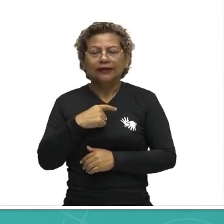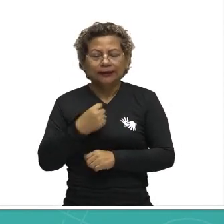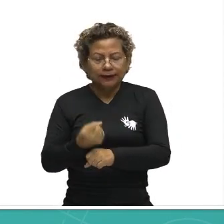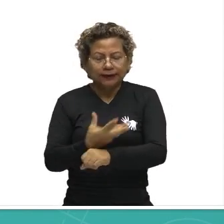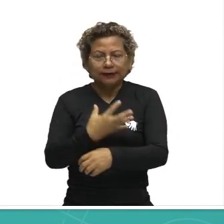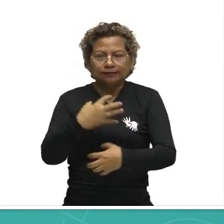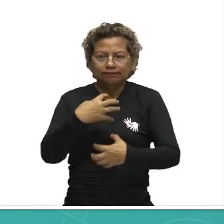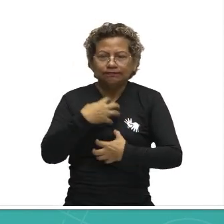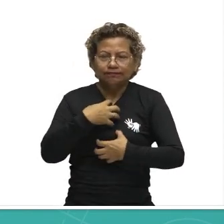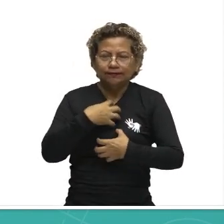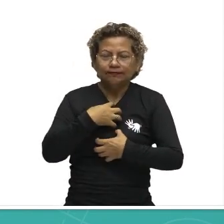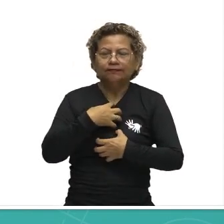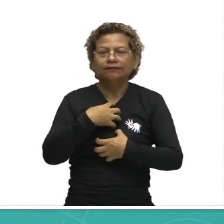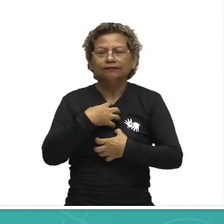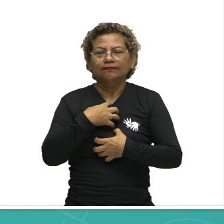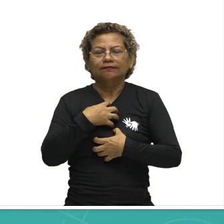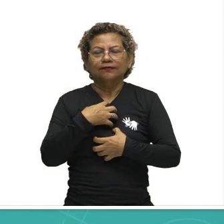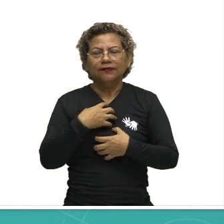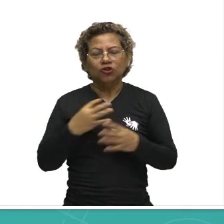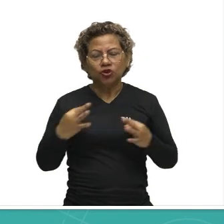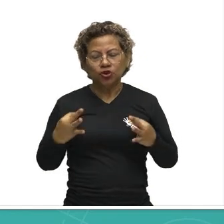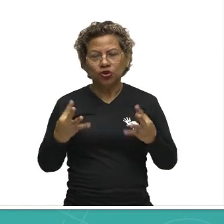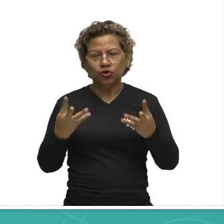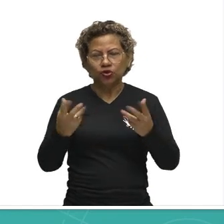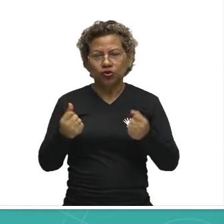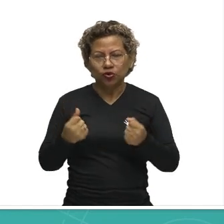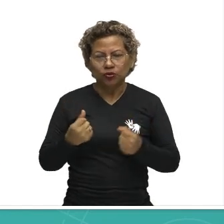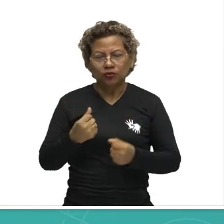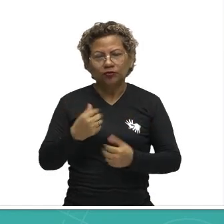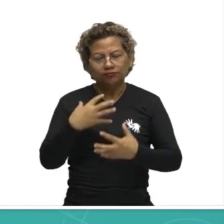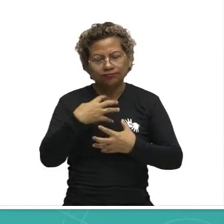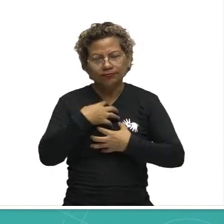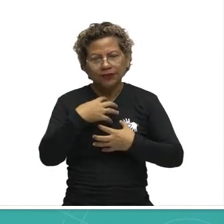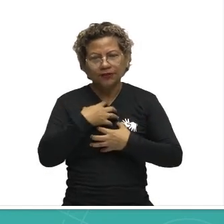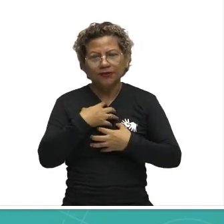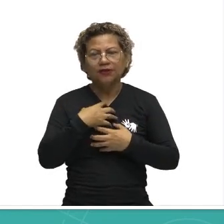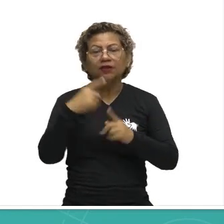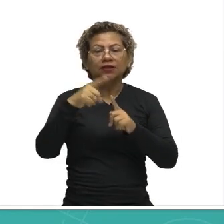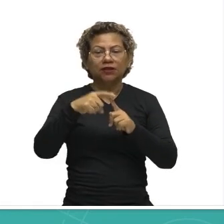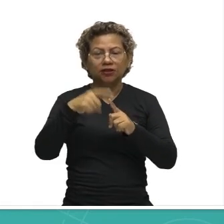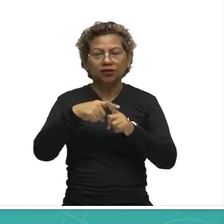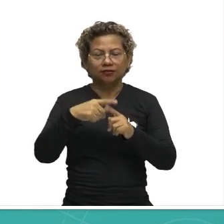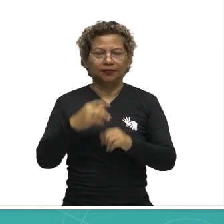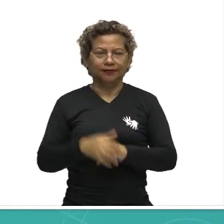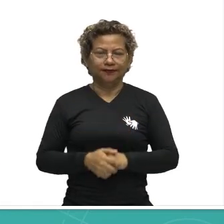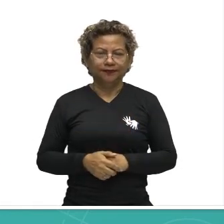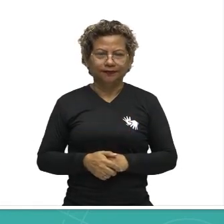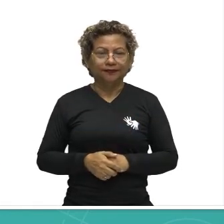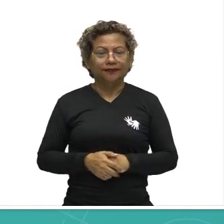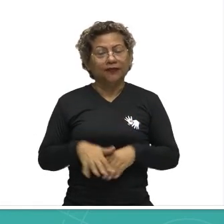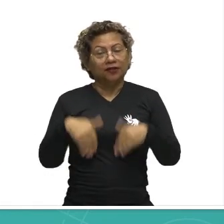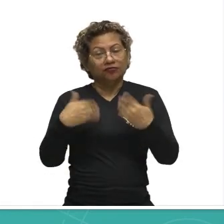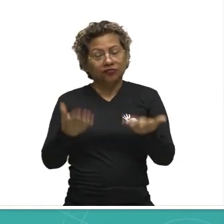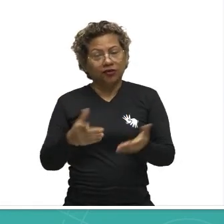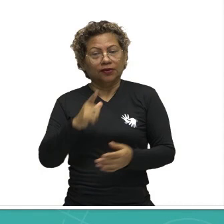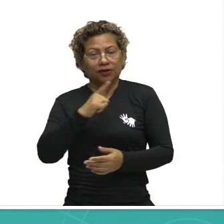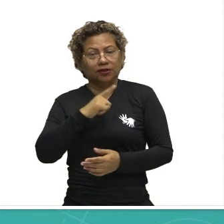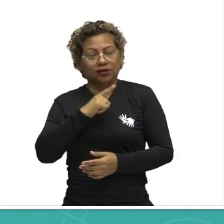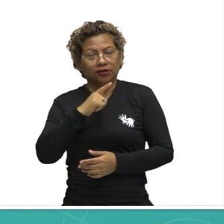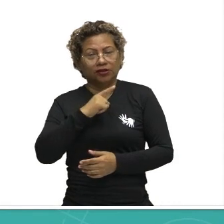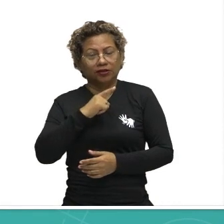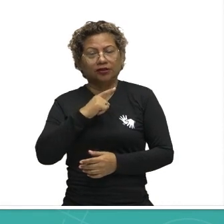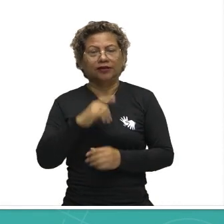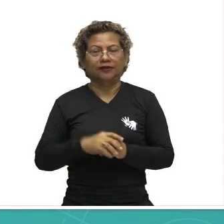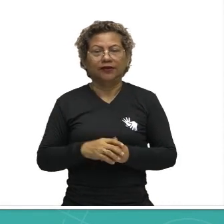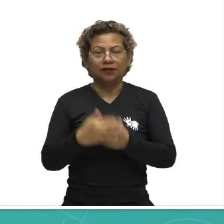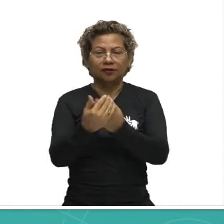vai falar o quê? Dos sentimentos. E quais são esses sentimentos? Vamos ver? Então, na nossa resposta temos o seguinte: os